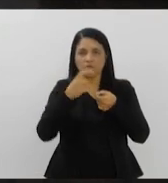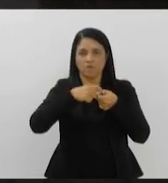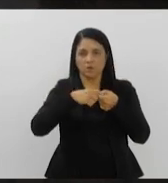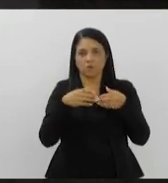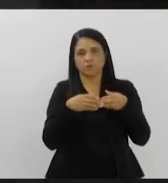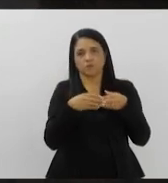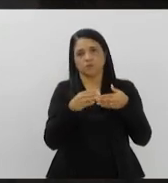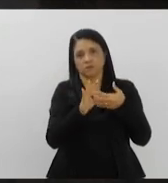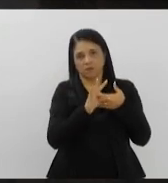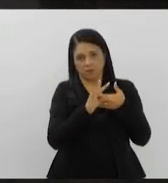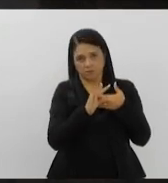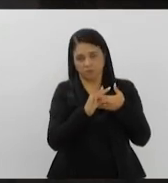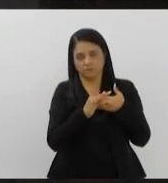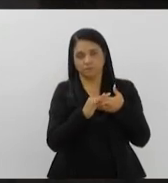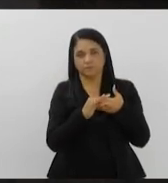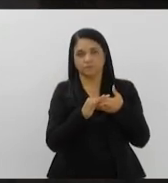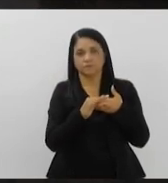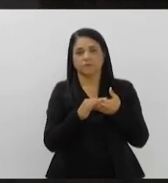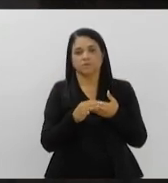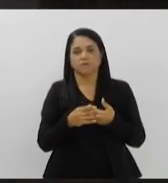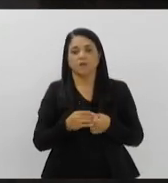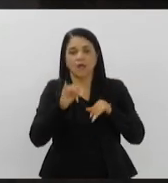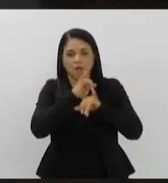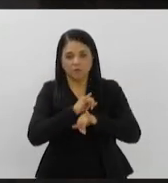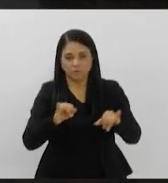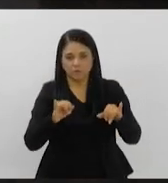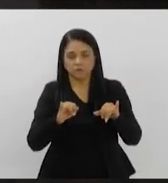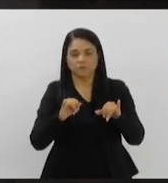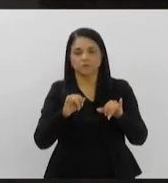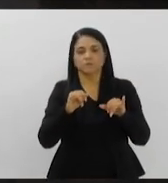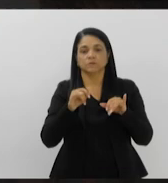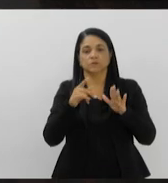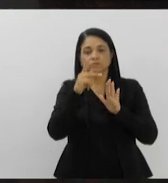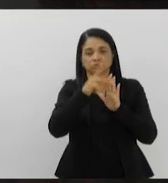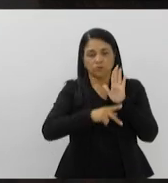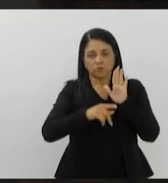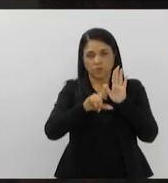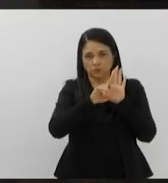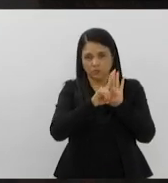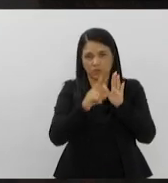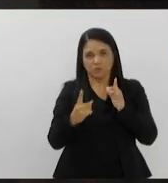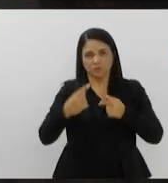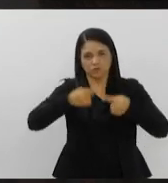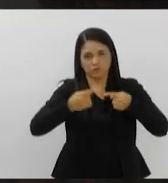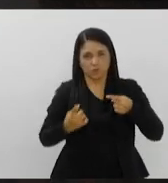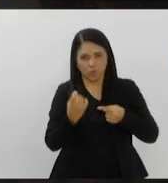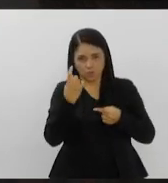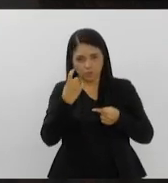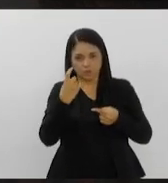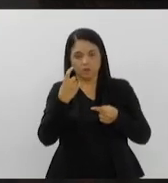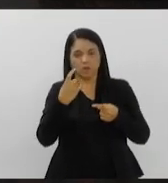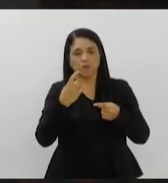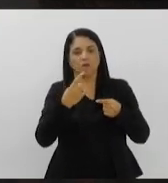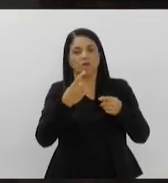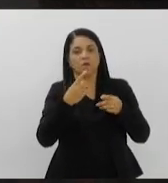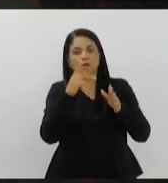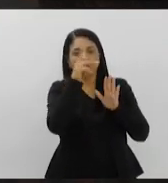retorna às comissões técnicas. Anuncio, em discussão única, projeto de resolução